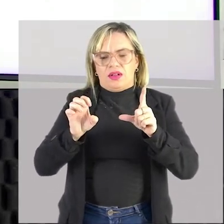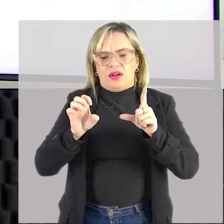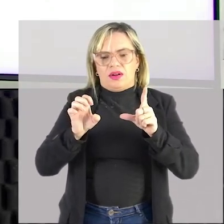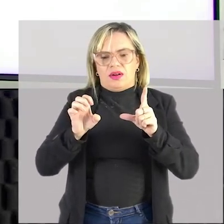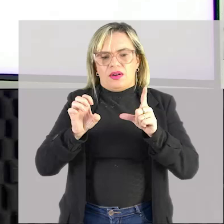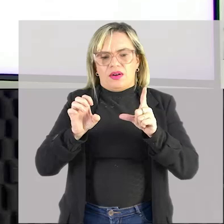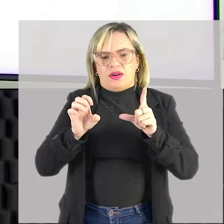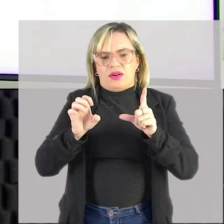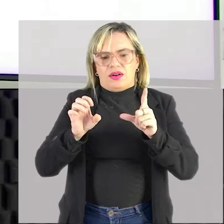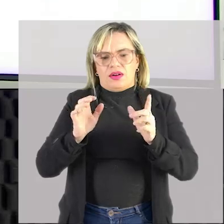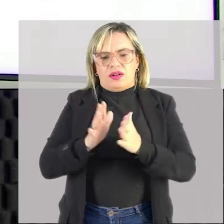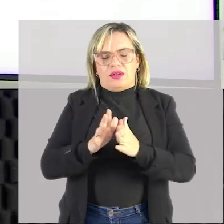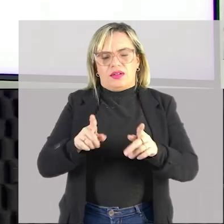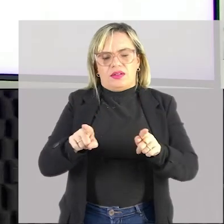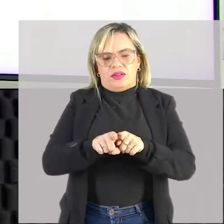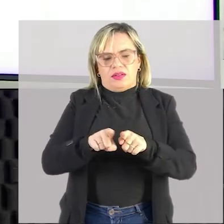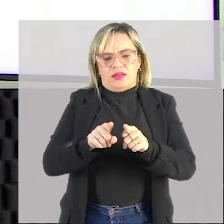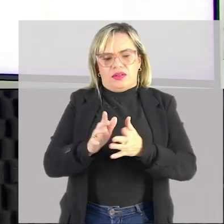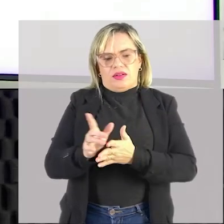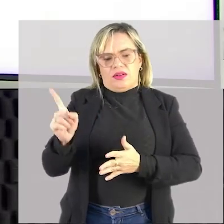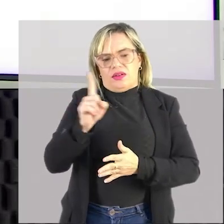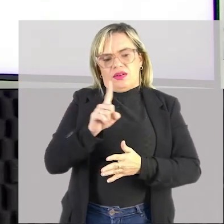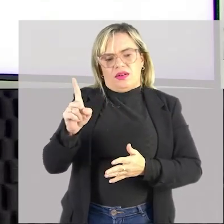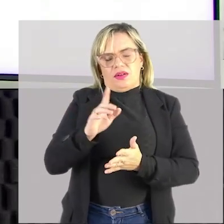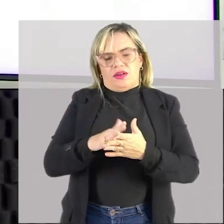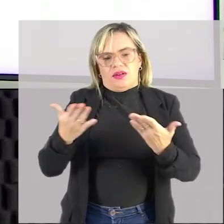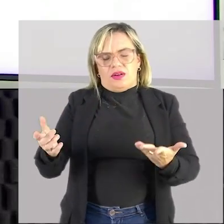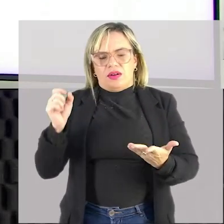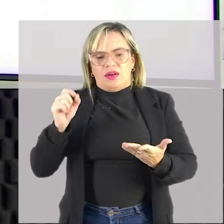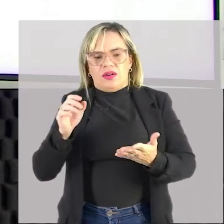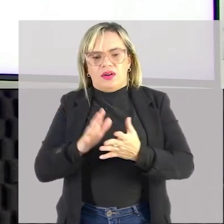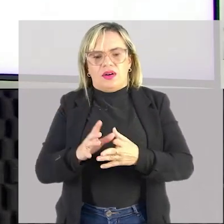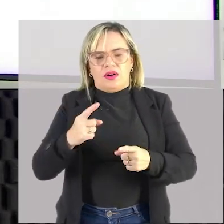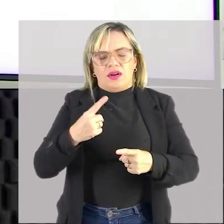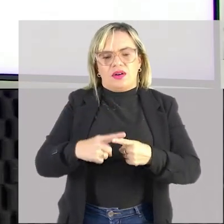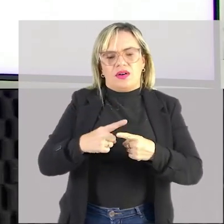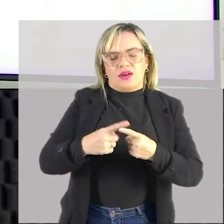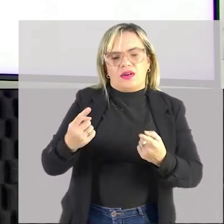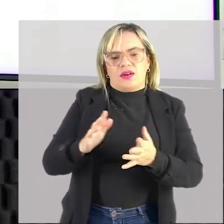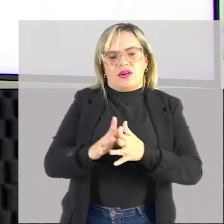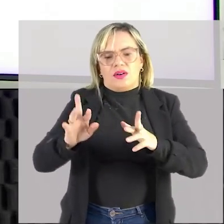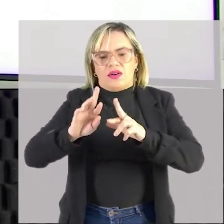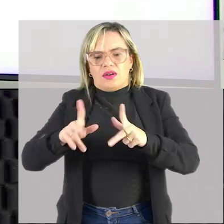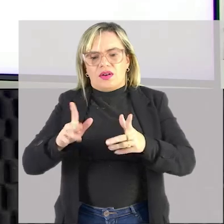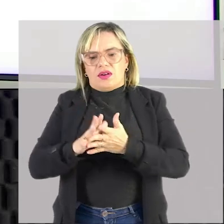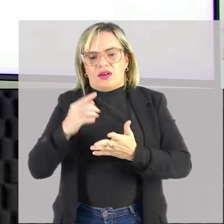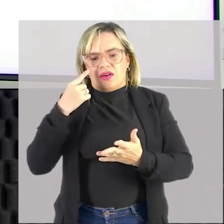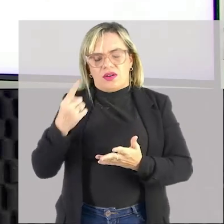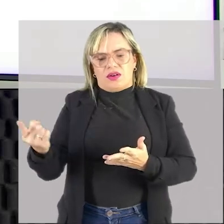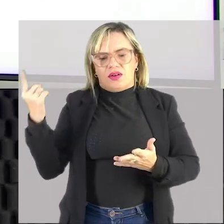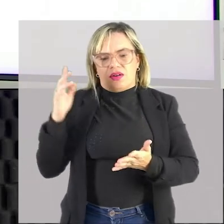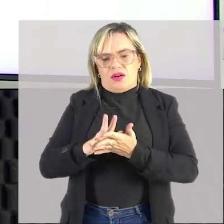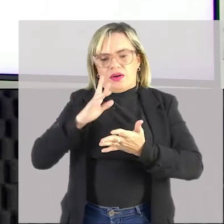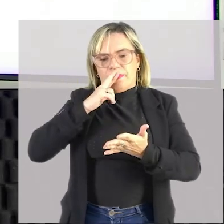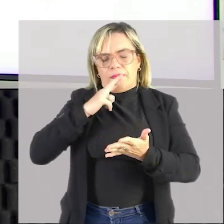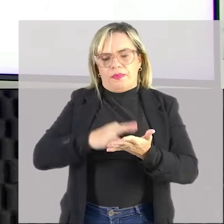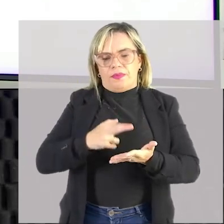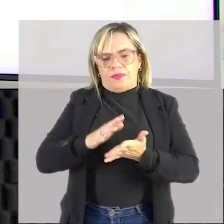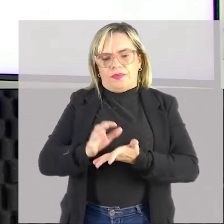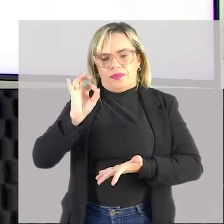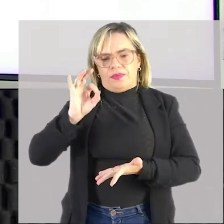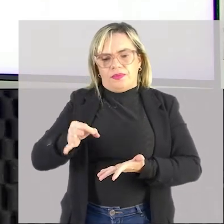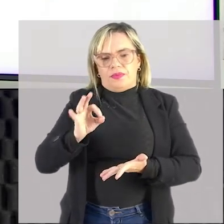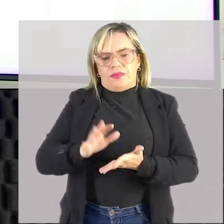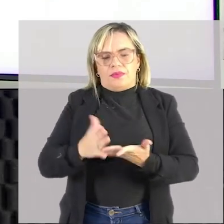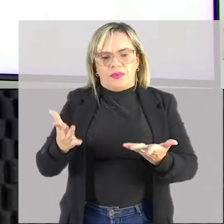processos decisórios. Também não. É porque você está colocando aí, ó, diferenças. Então, gente, a resposta correta dessa